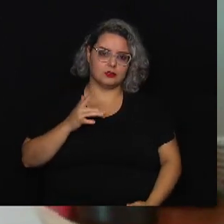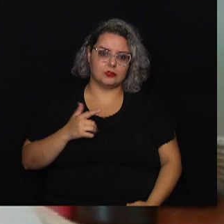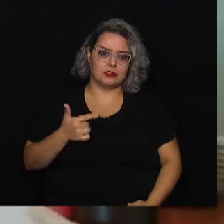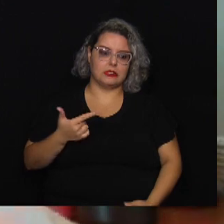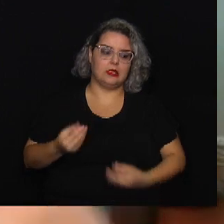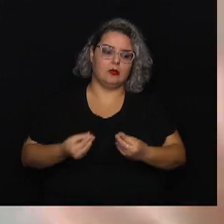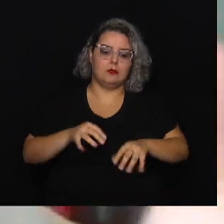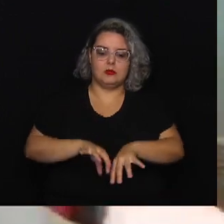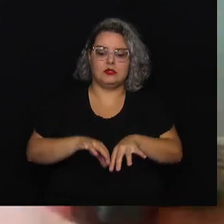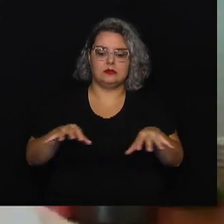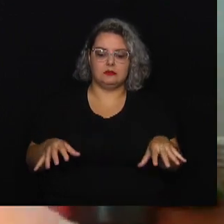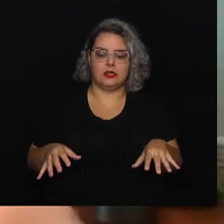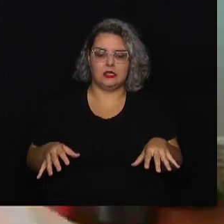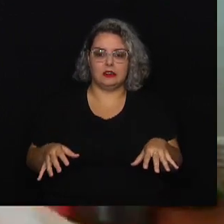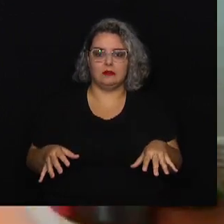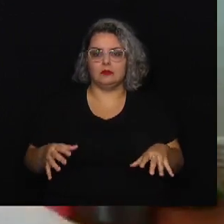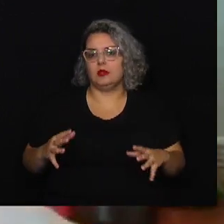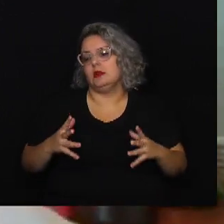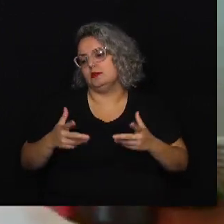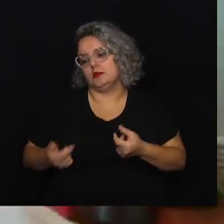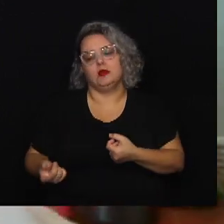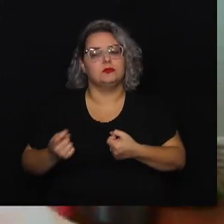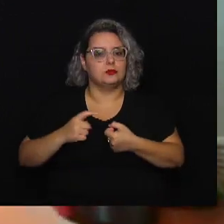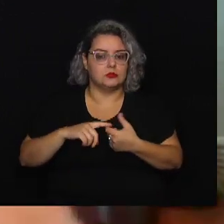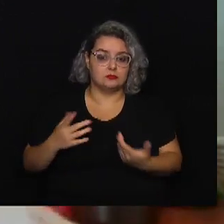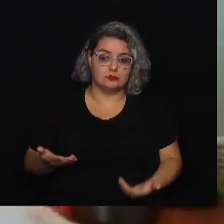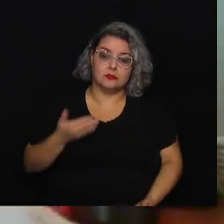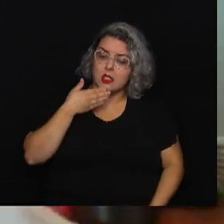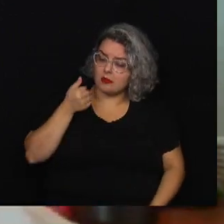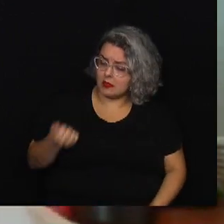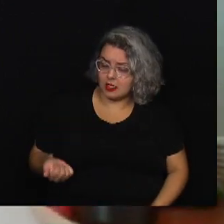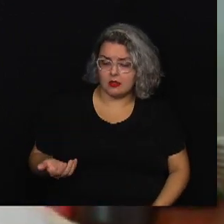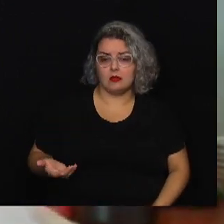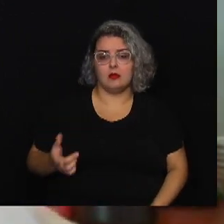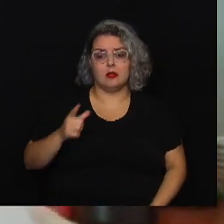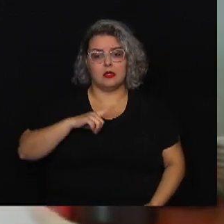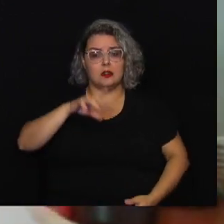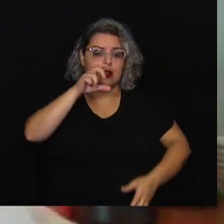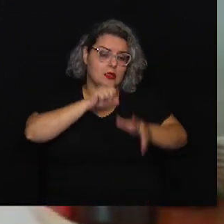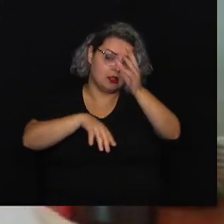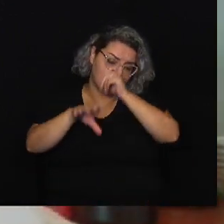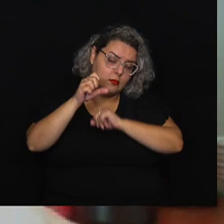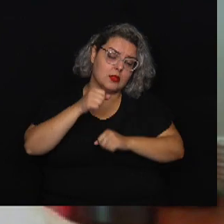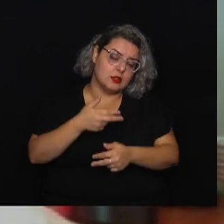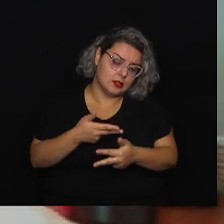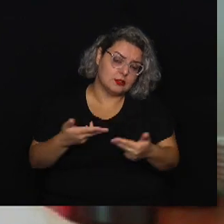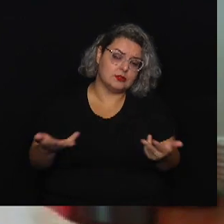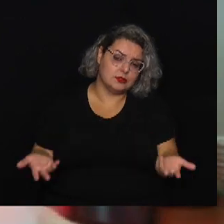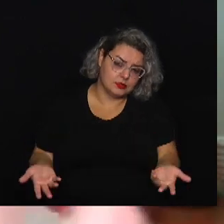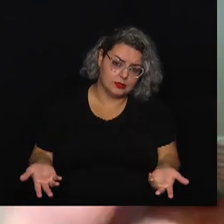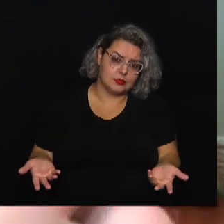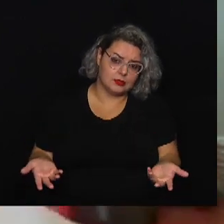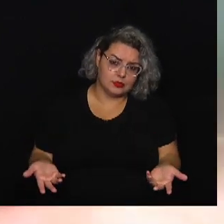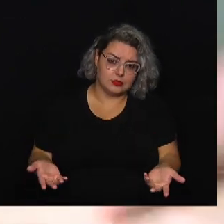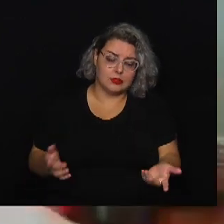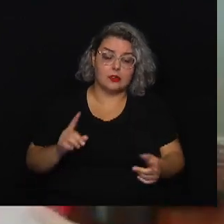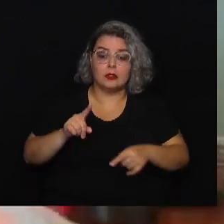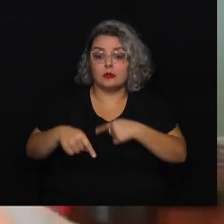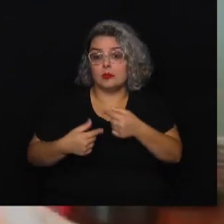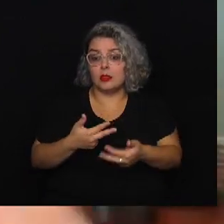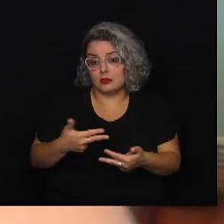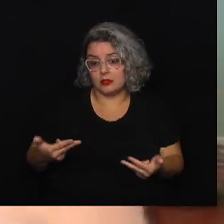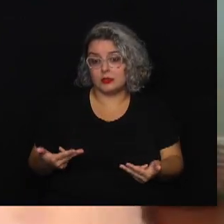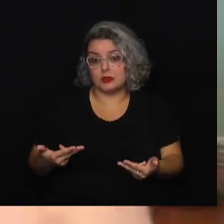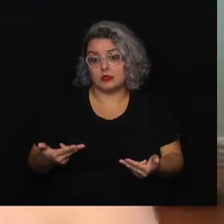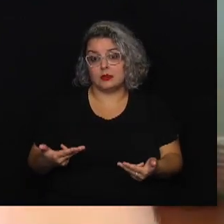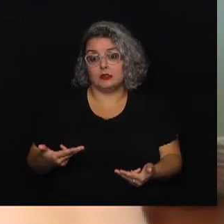e estamos todo mundo voltando, que seja melhor, que a gente tenha aprendido alguma coisa, né? Agora, outra coisa que